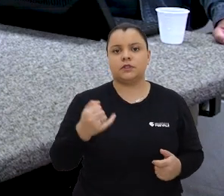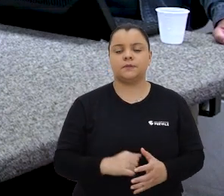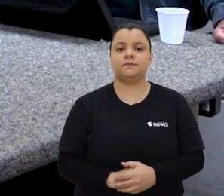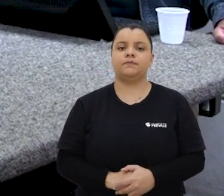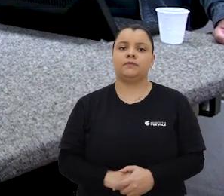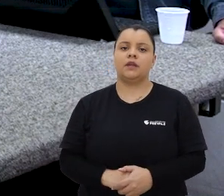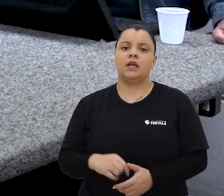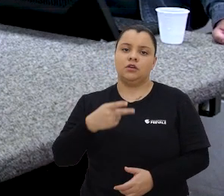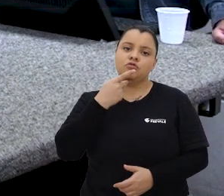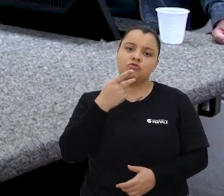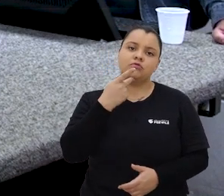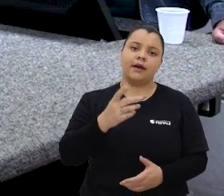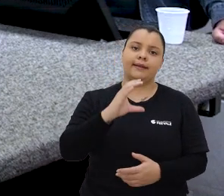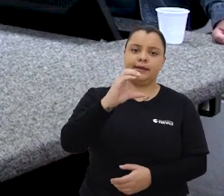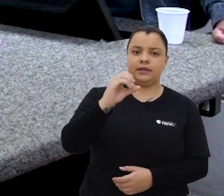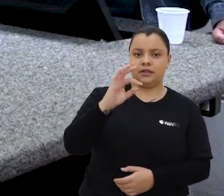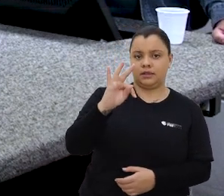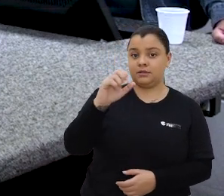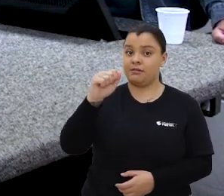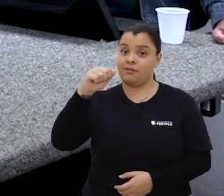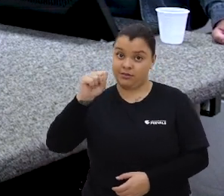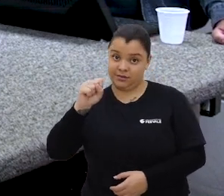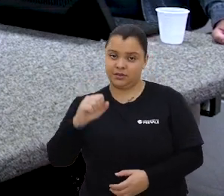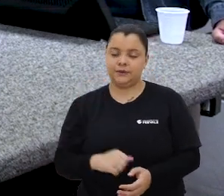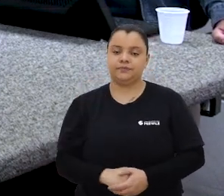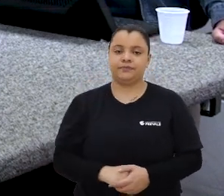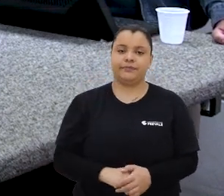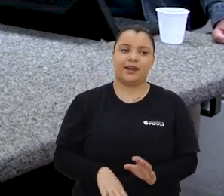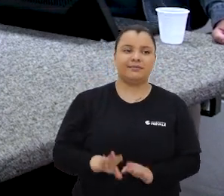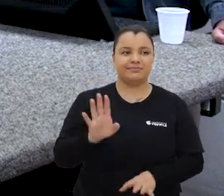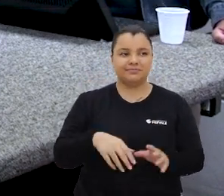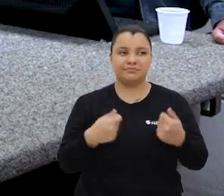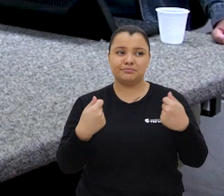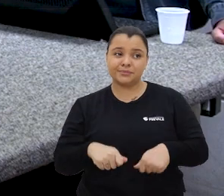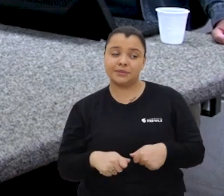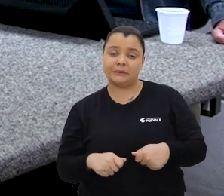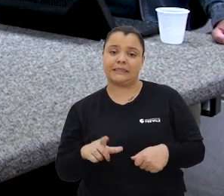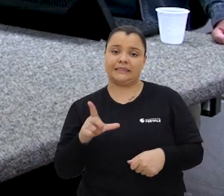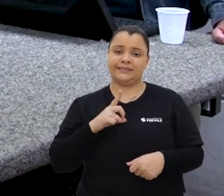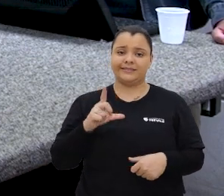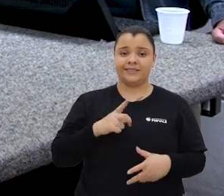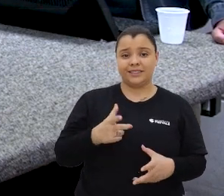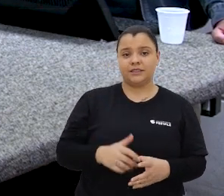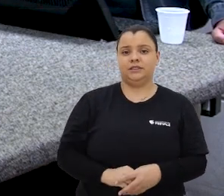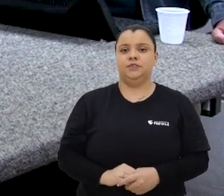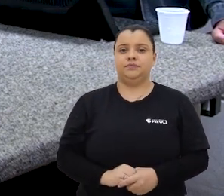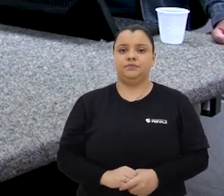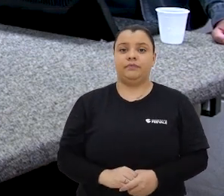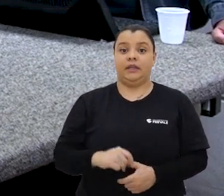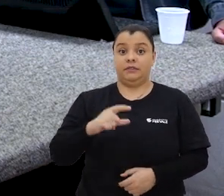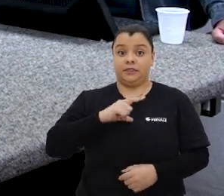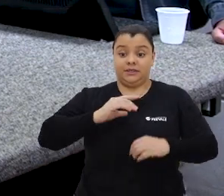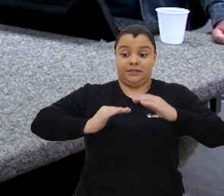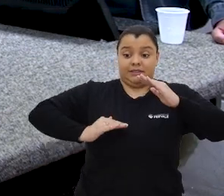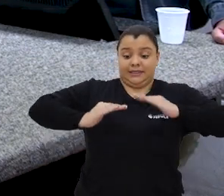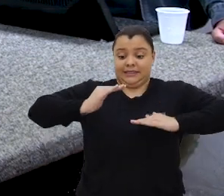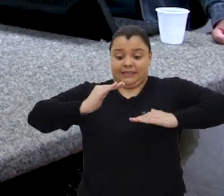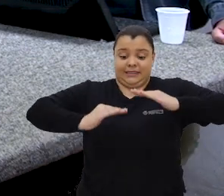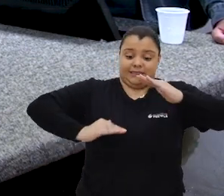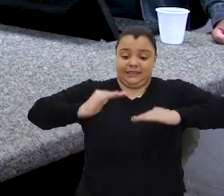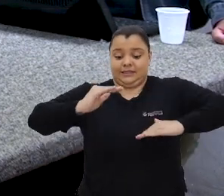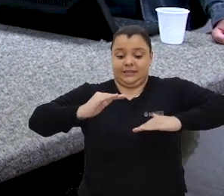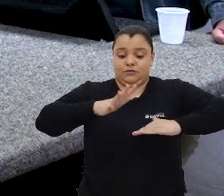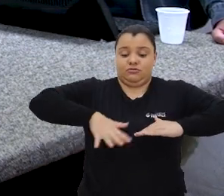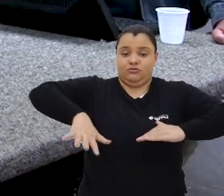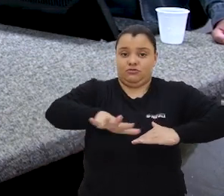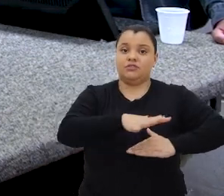políticas afirmativas das cotas, que é uma das poucas possibilidades que a gente vai ter de buscar e ter um equilíbrio nos